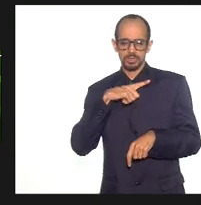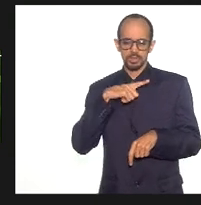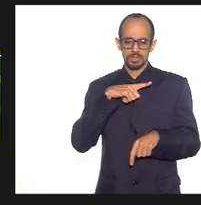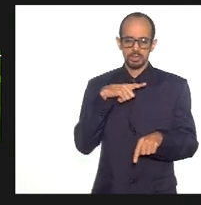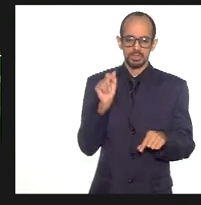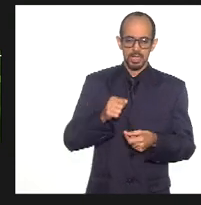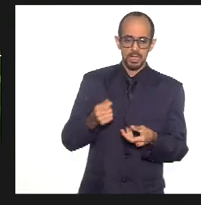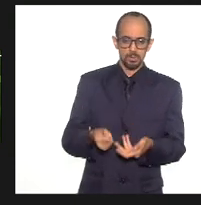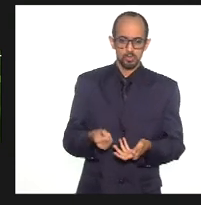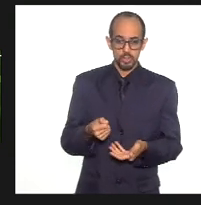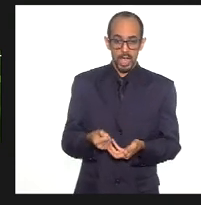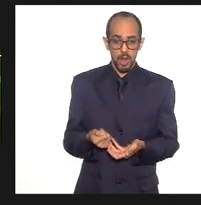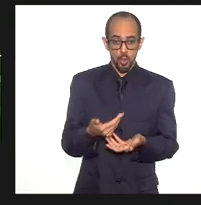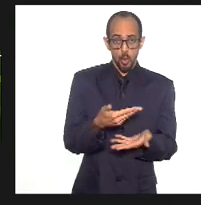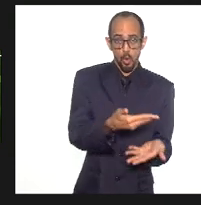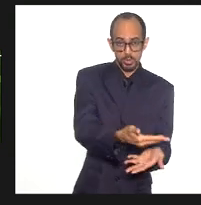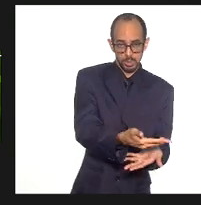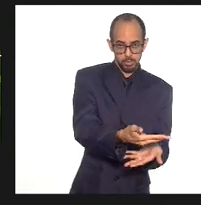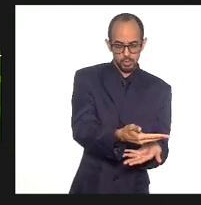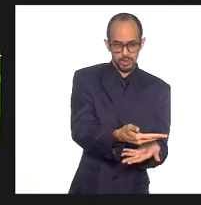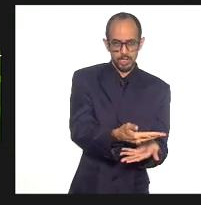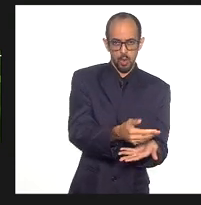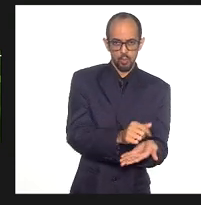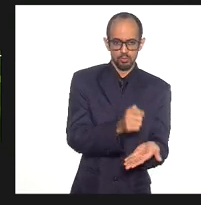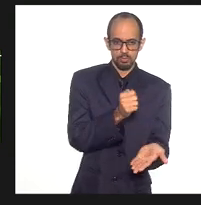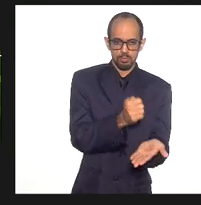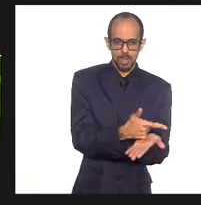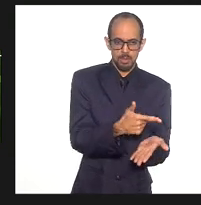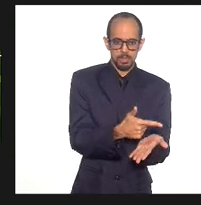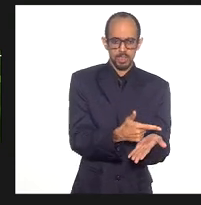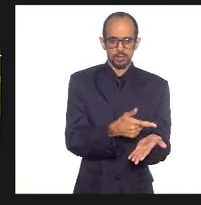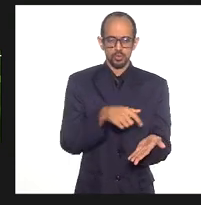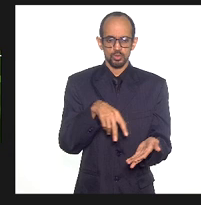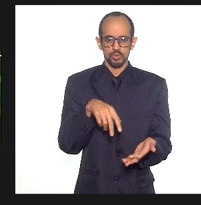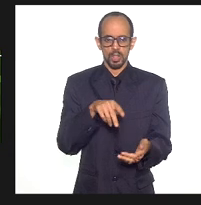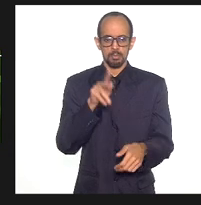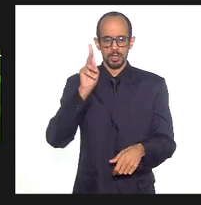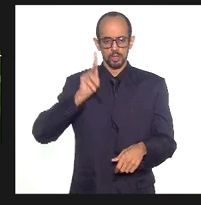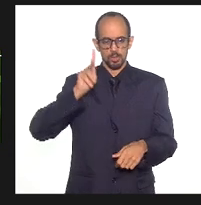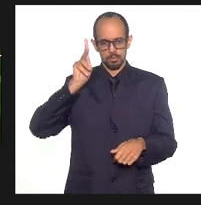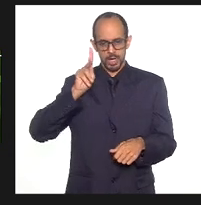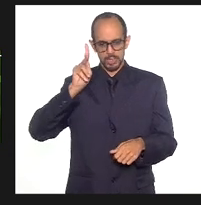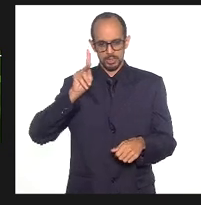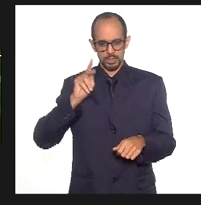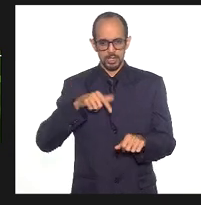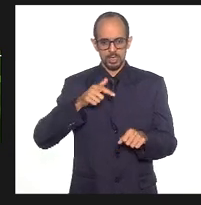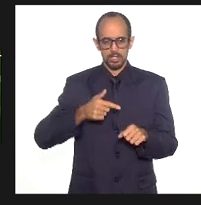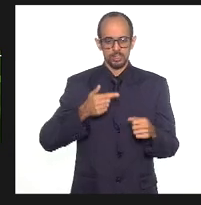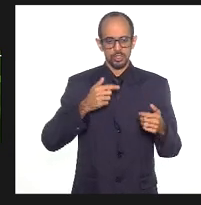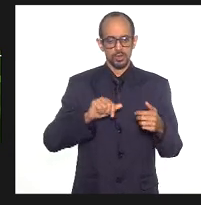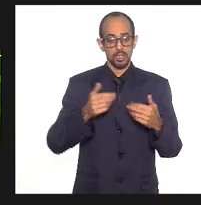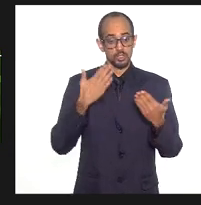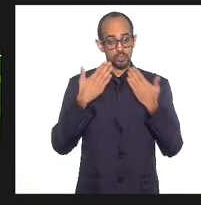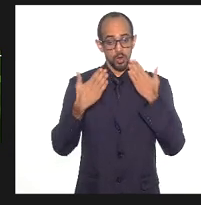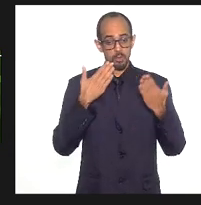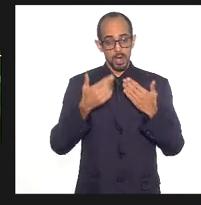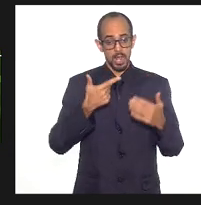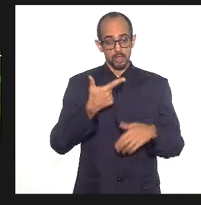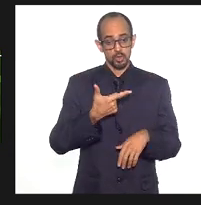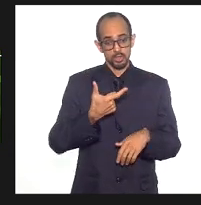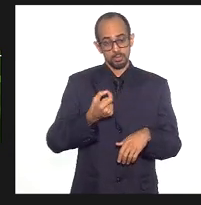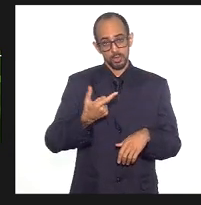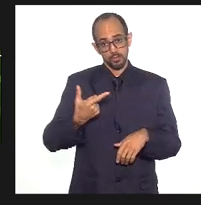da Petrobras. Aqui a gente está fazendo uma referência ao ano de 2020, onde houve, em razão da pandemia,